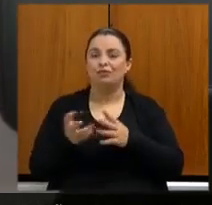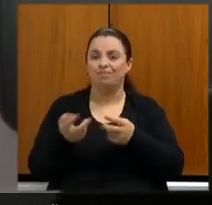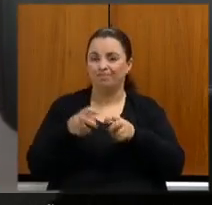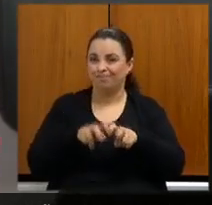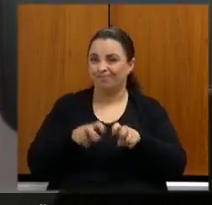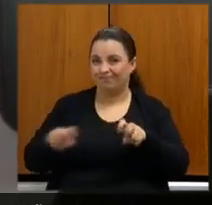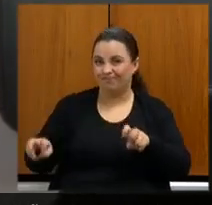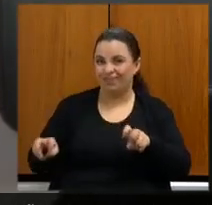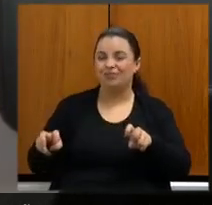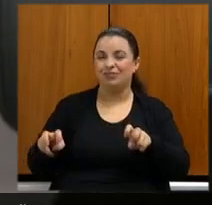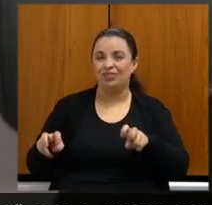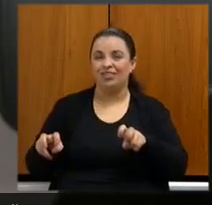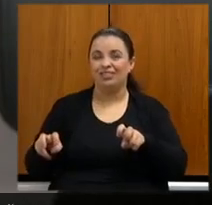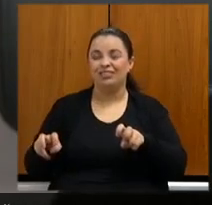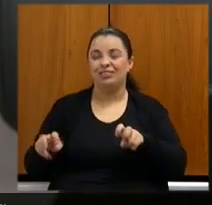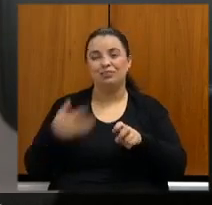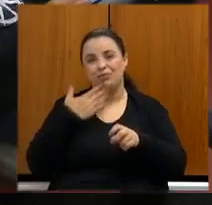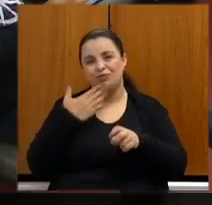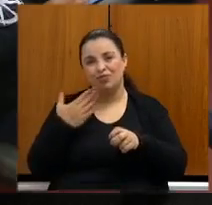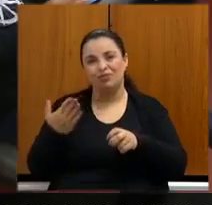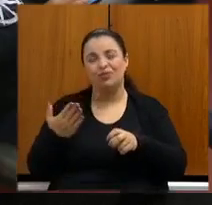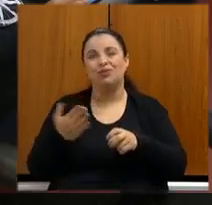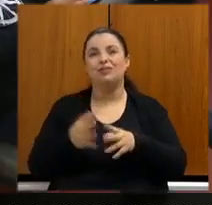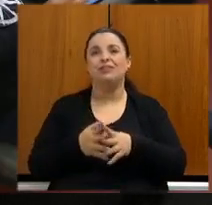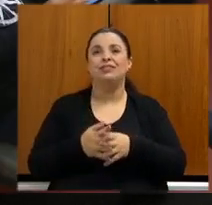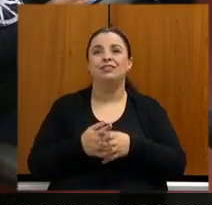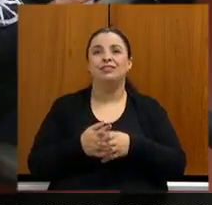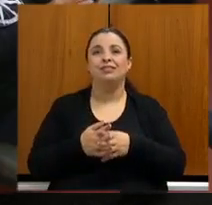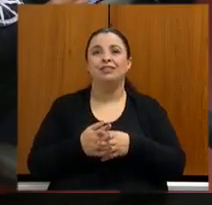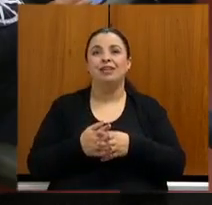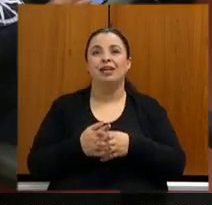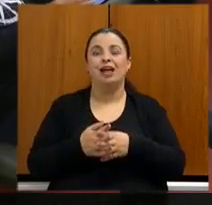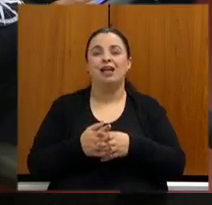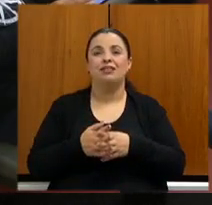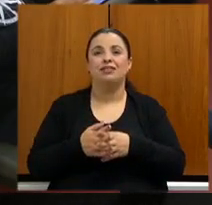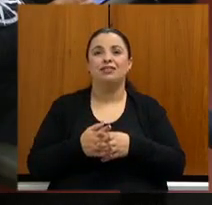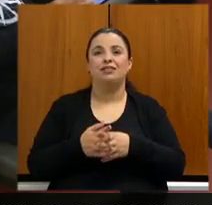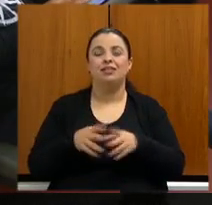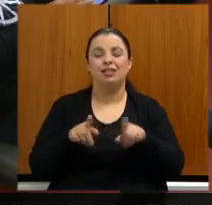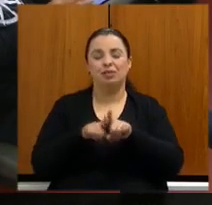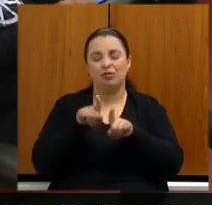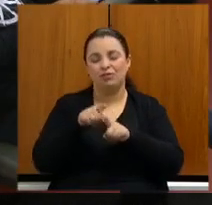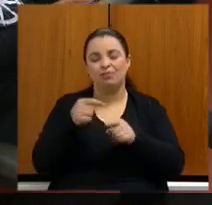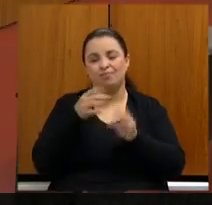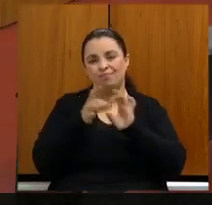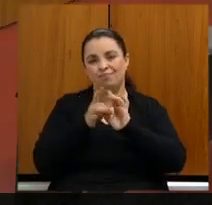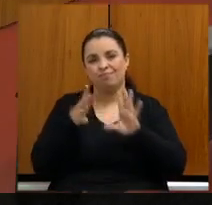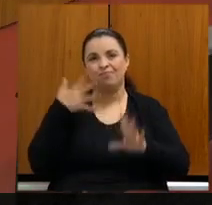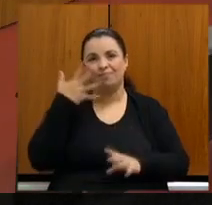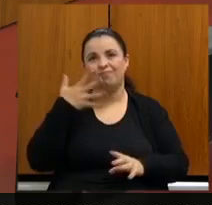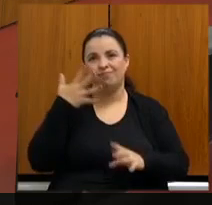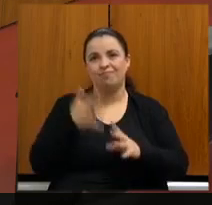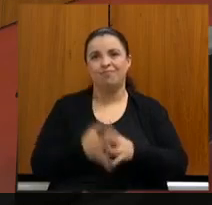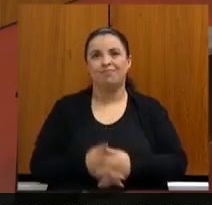eu fiquei esperando outra pessoa do movimento é mas a palavra tá com você né